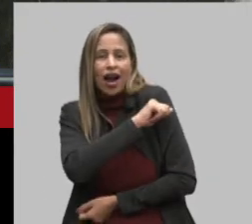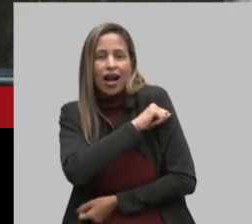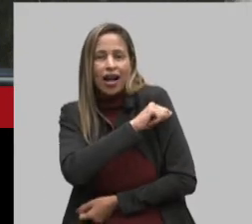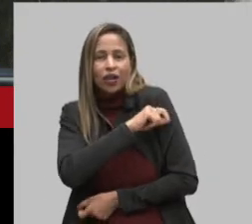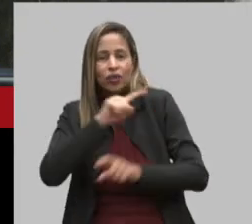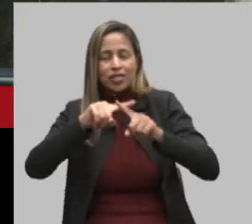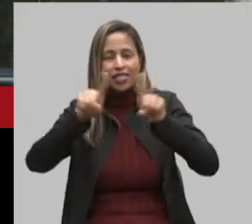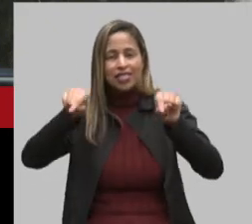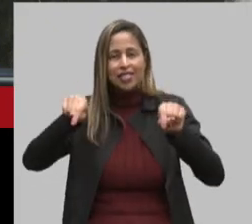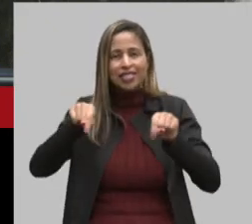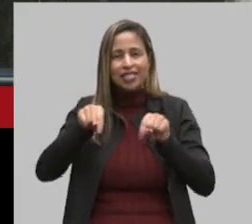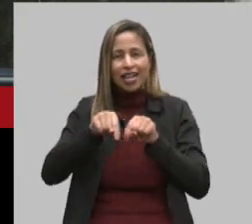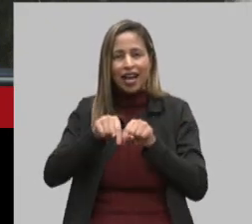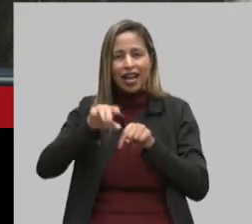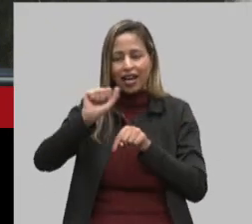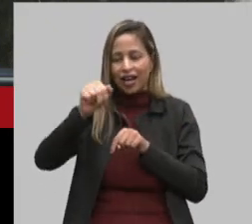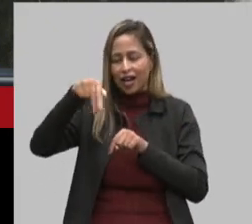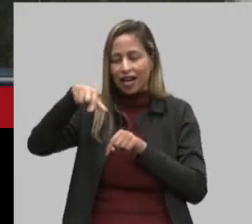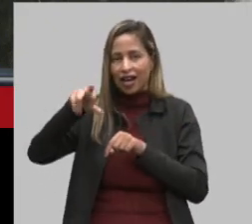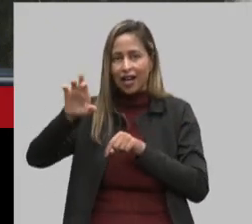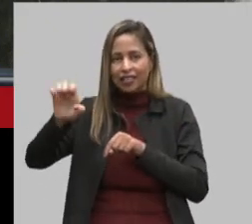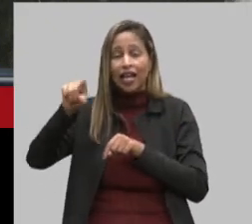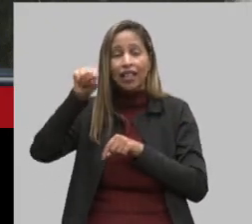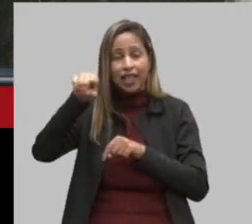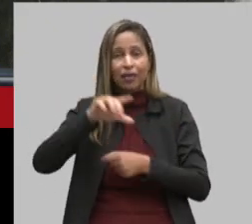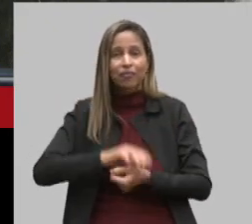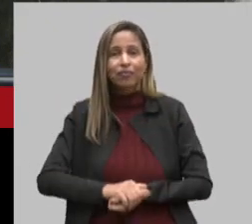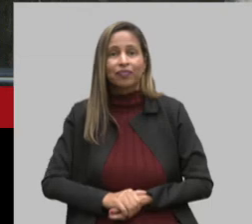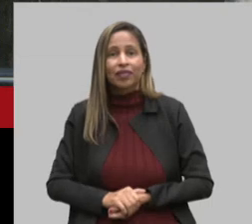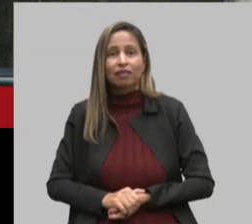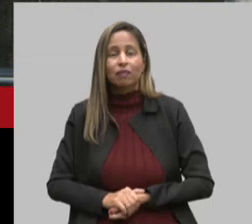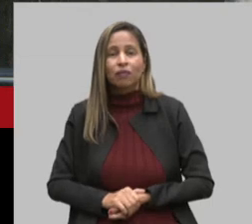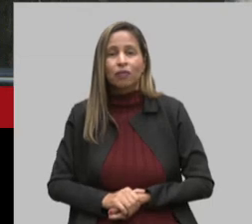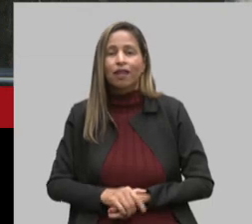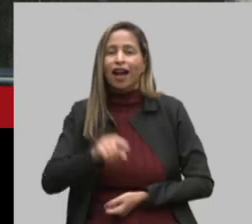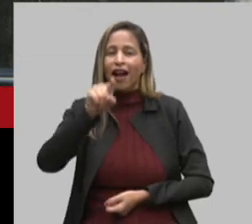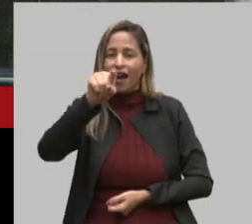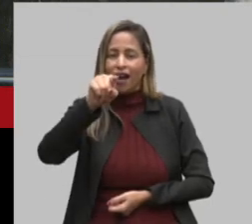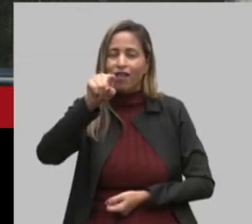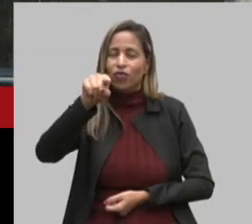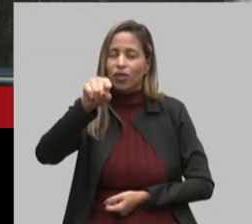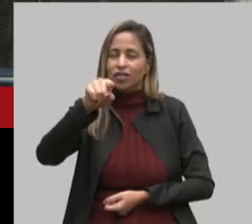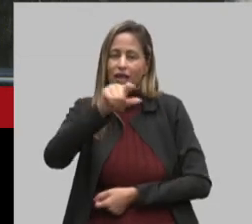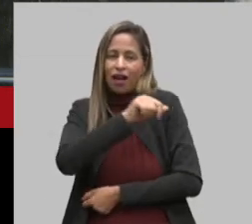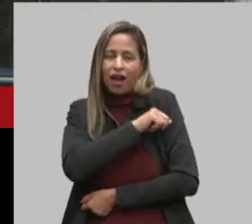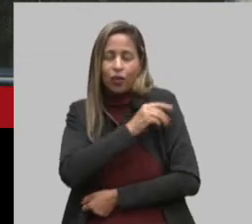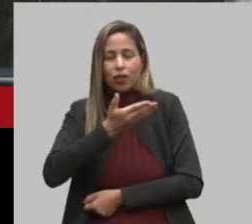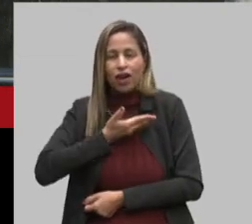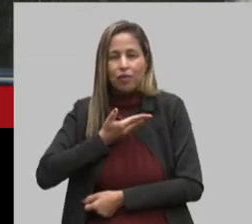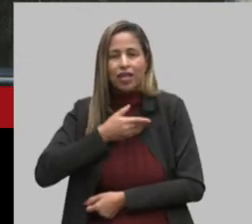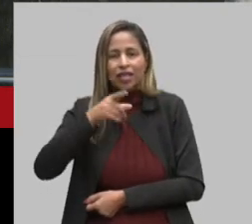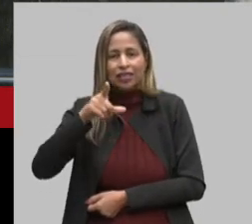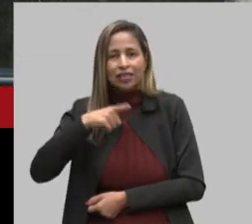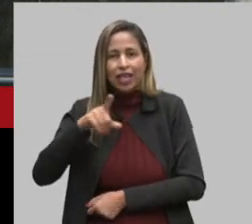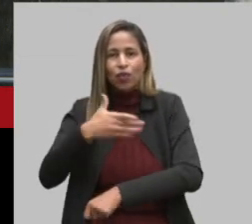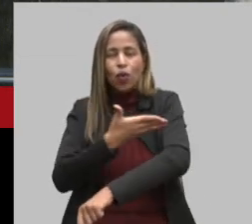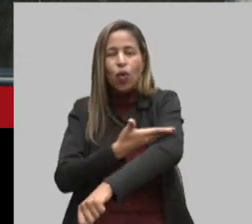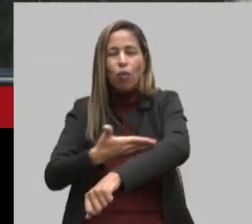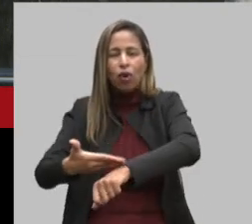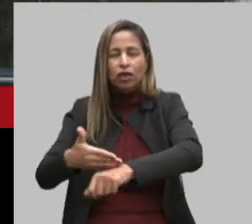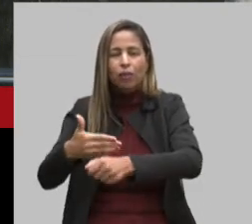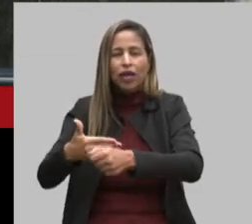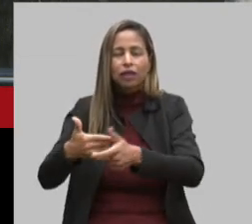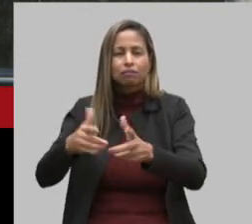conosco nome dele é André tá até ali preciso de fazer menção a você André porque ele teve um comportamento que no começo nos